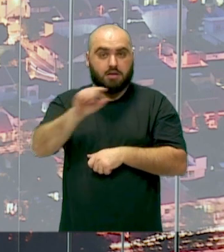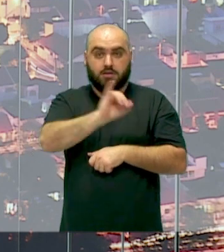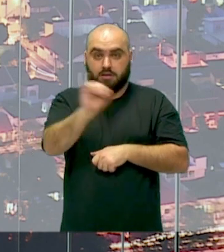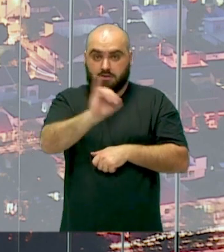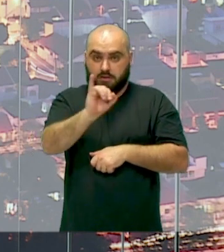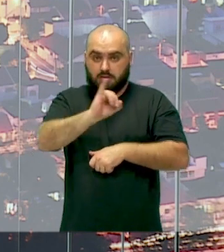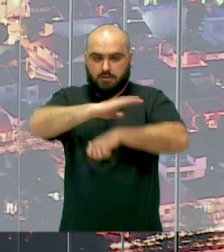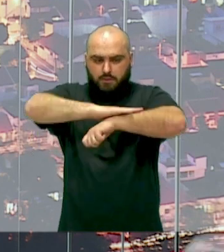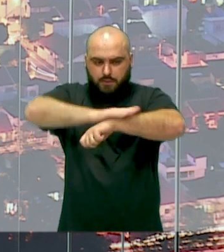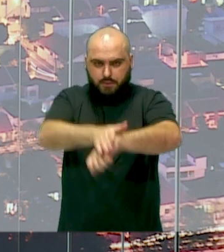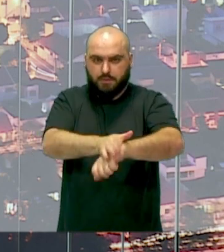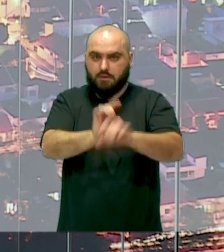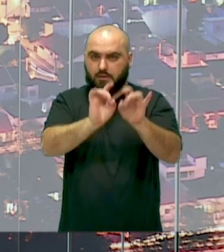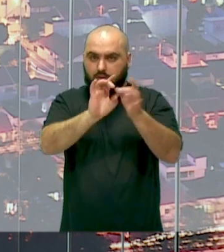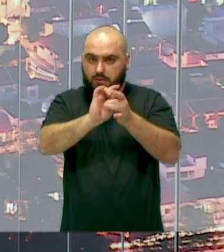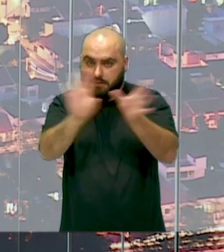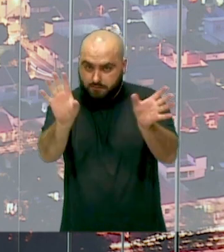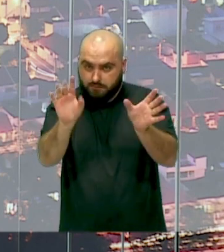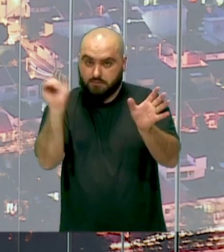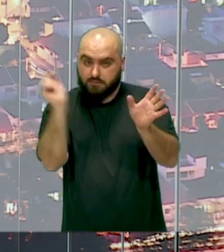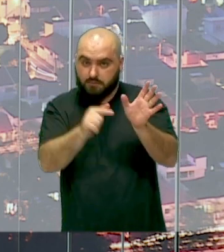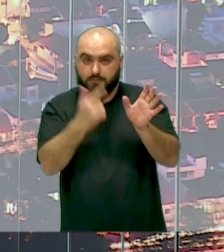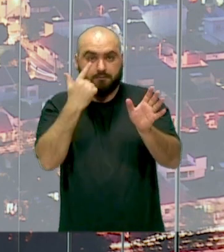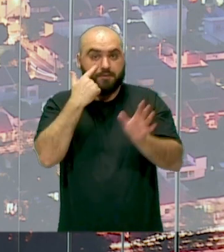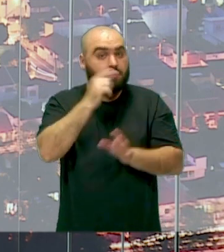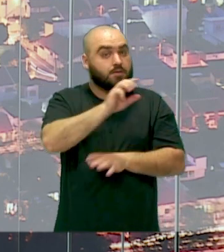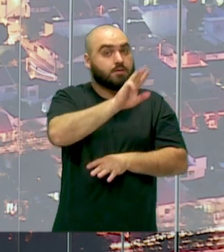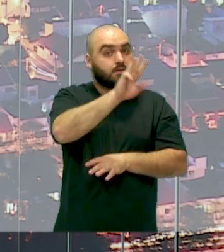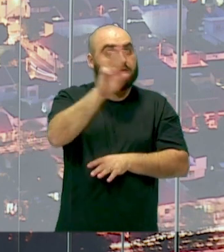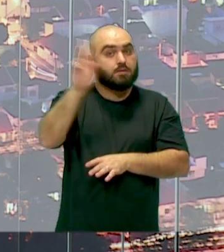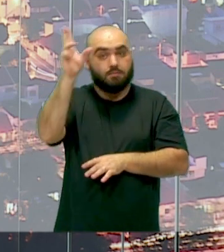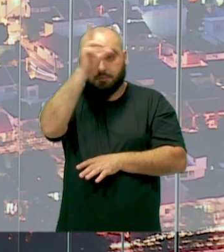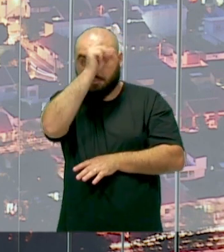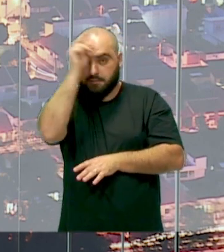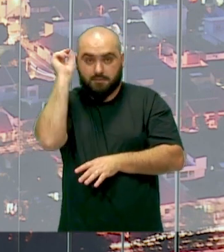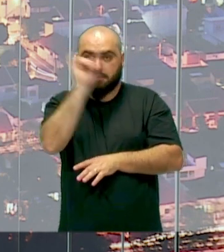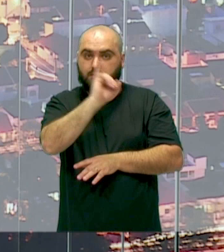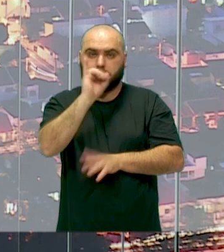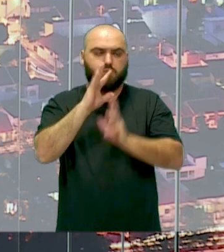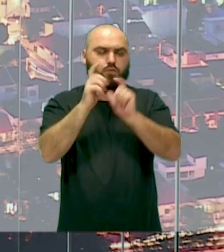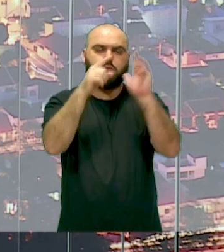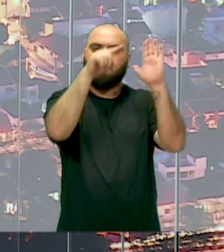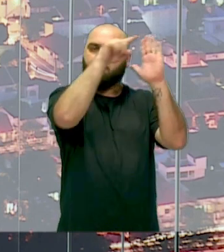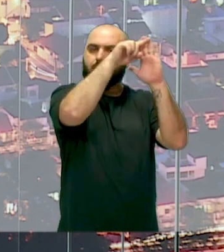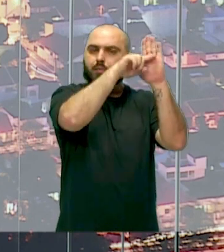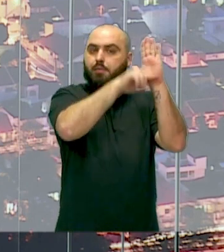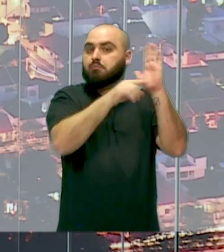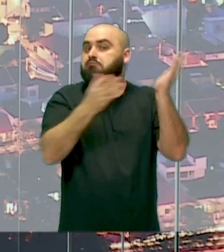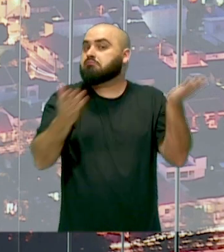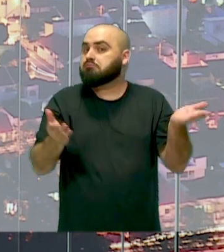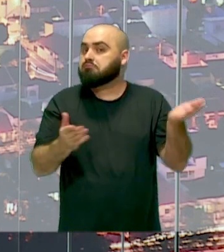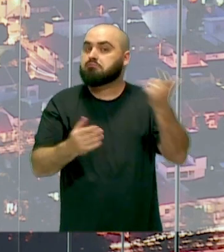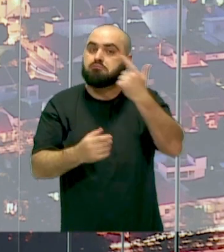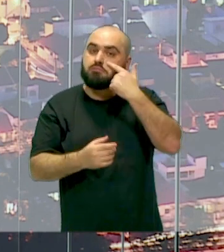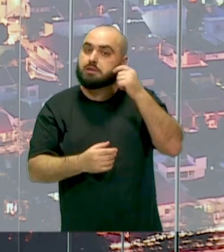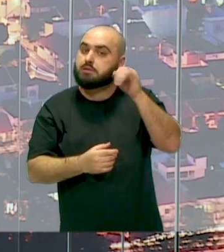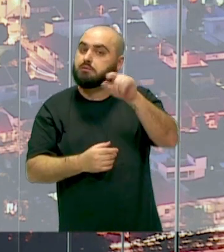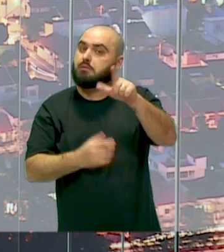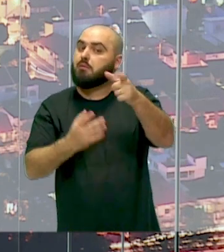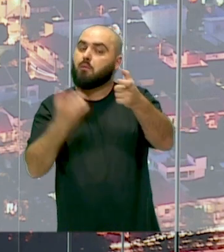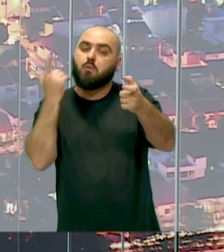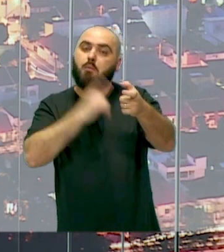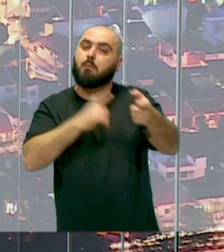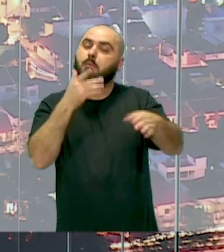Sem Racismo, né, essa promoção, vai lá no site da Prefeitura, que está toda a programação. Quem sabe, né, também participe